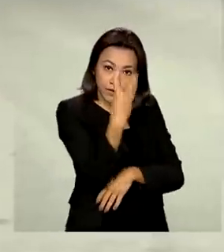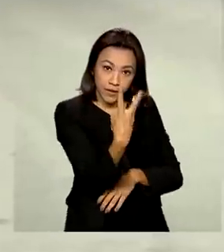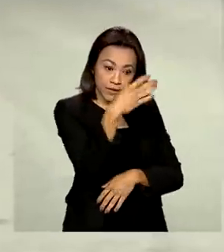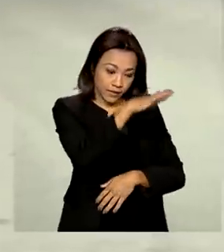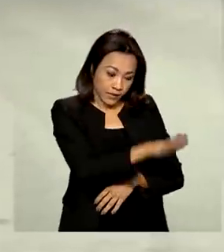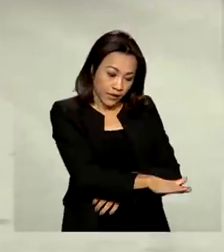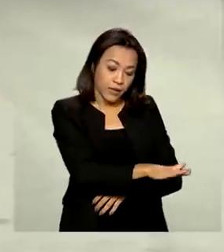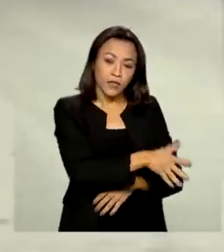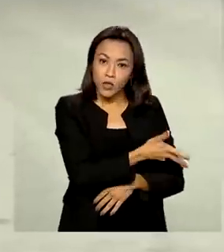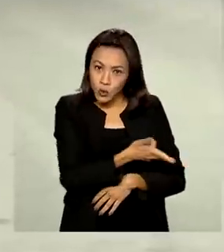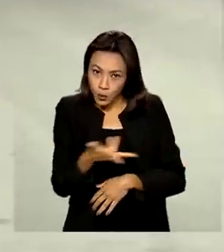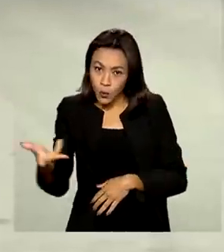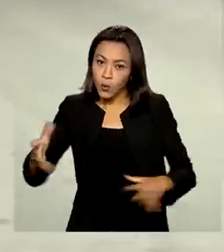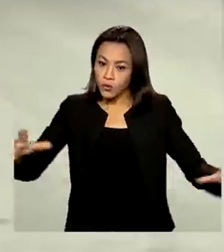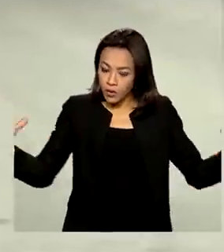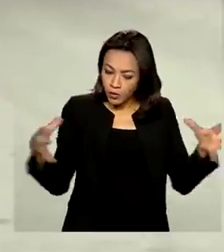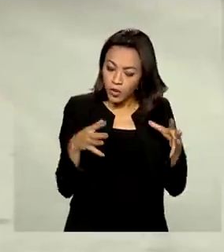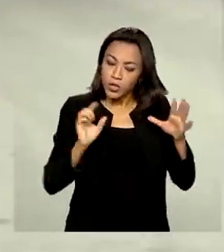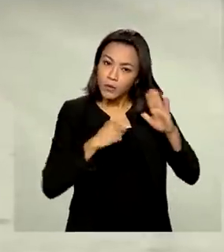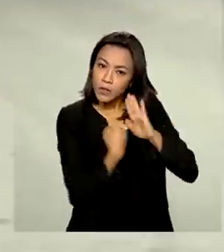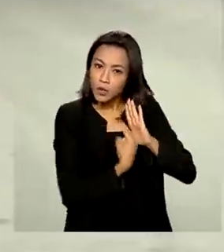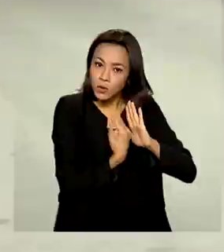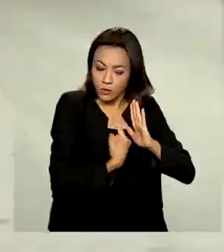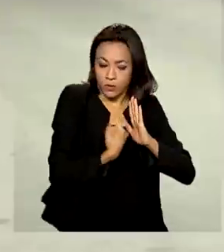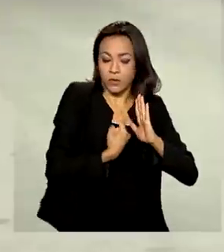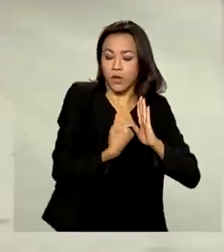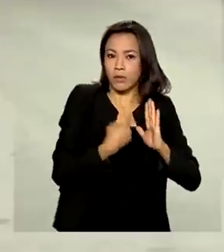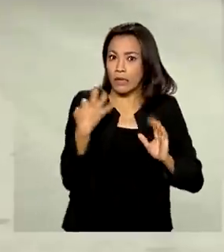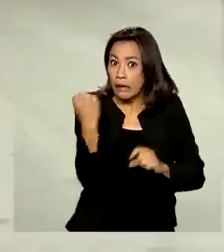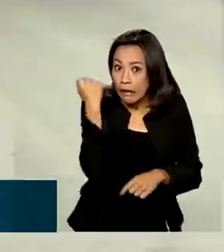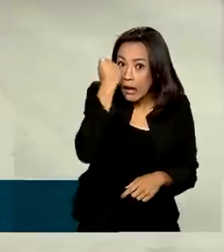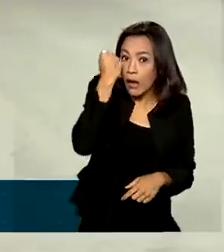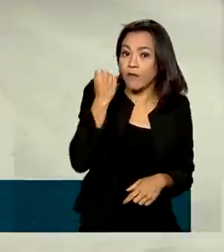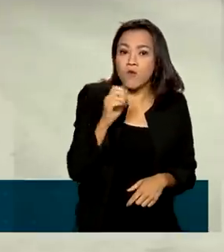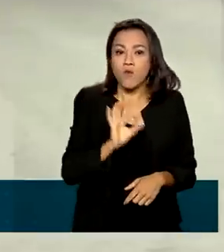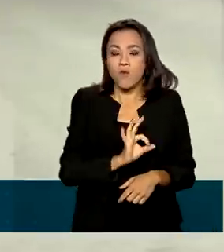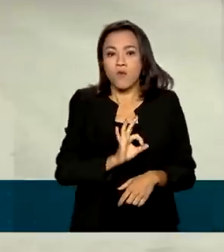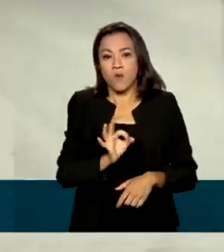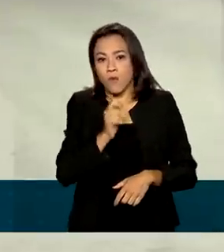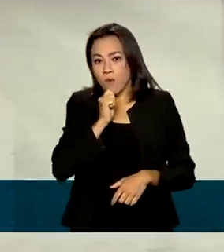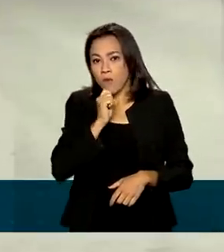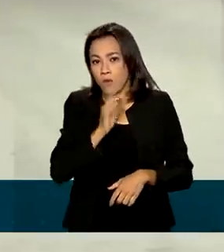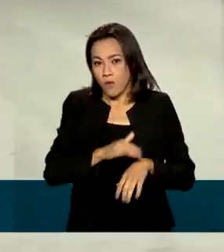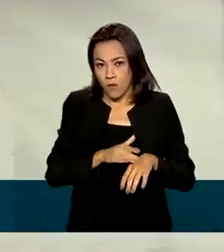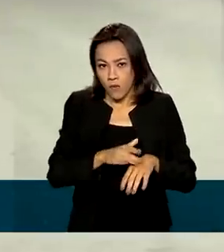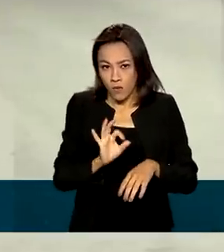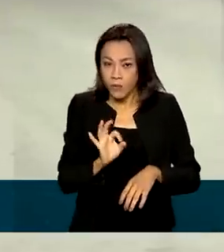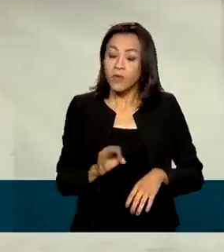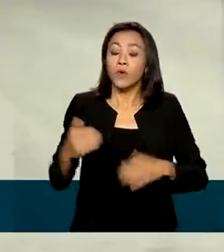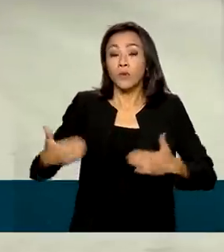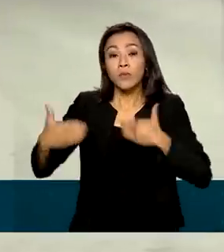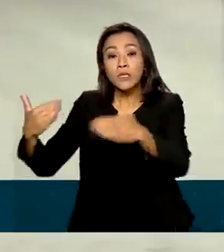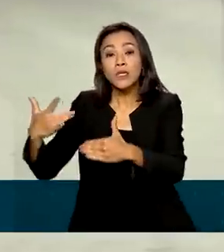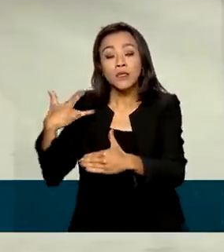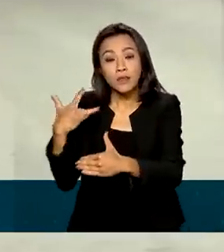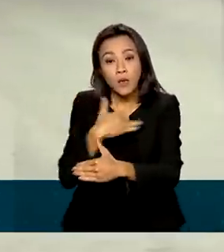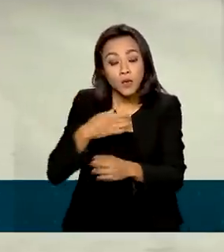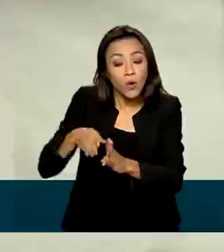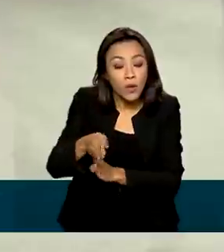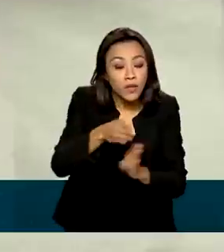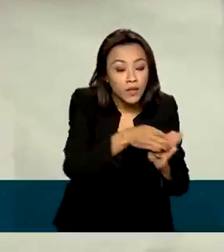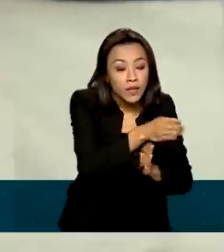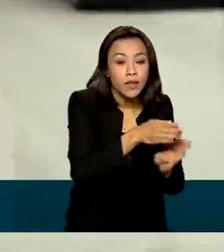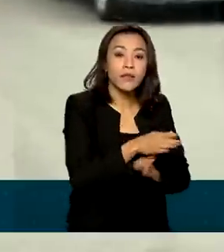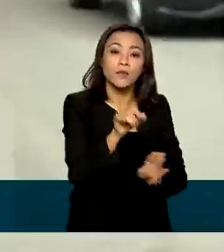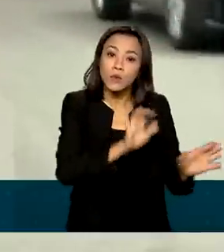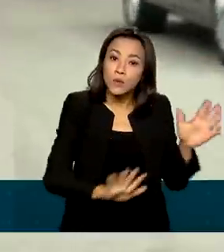Crianças todos seguem em isolamento sem sinais de agravamento da doença o Ministério da Saúde orienta a sobre os